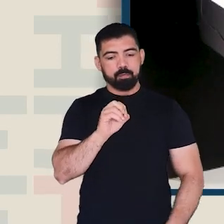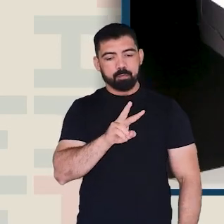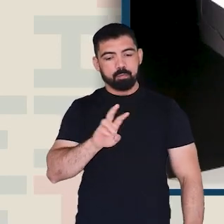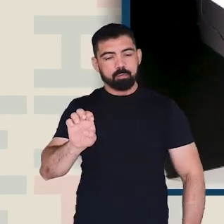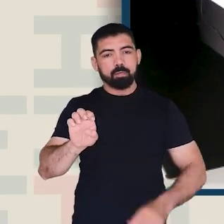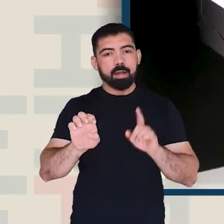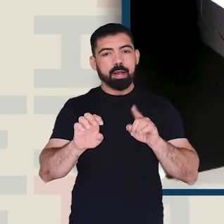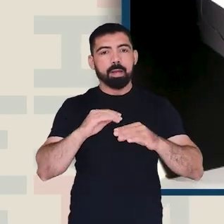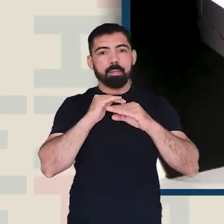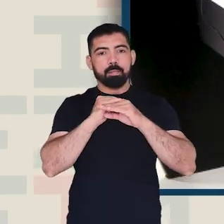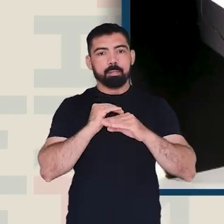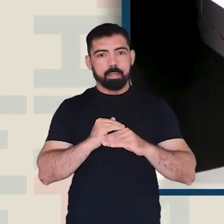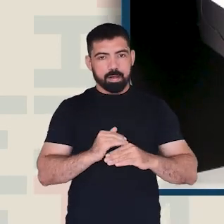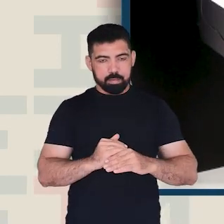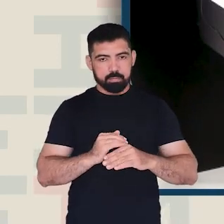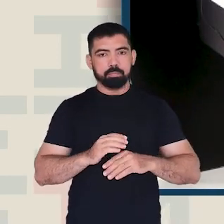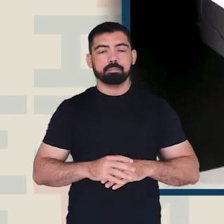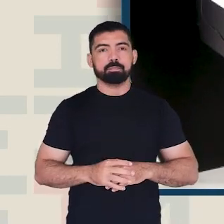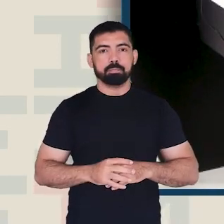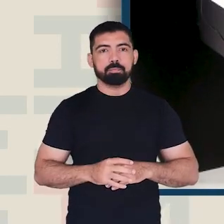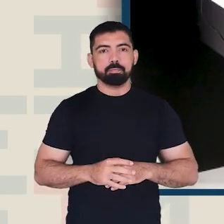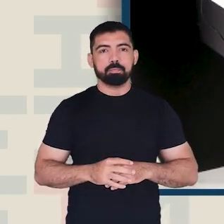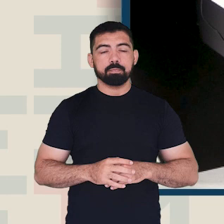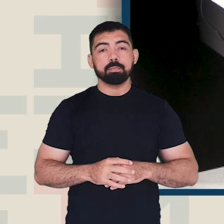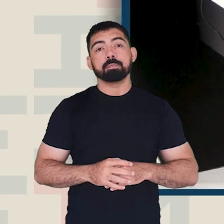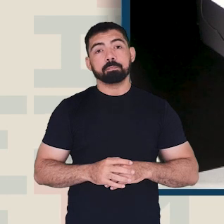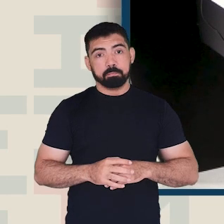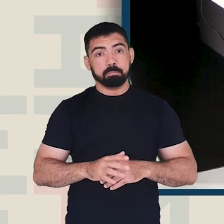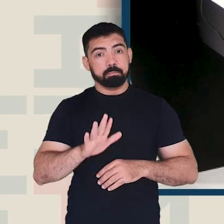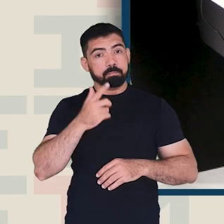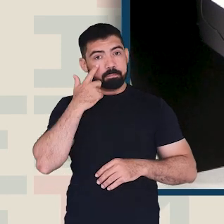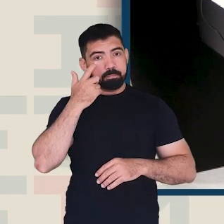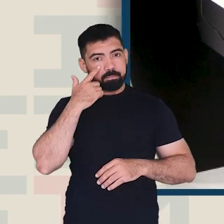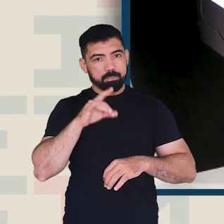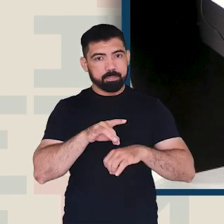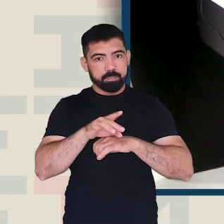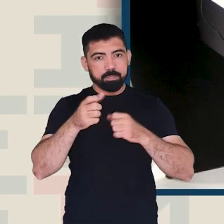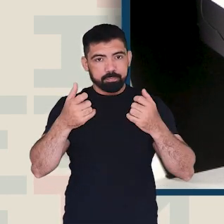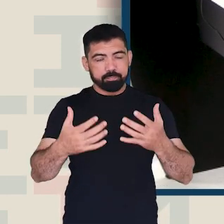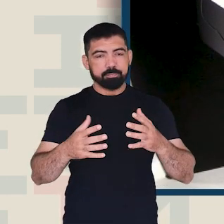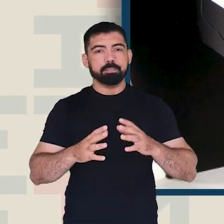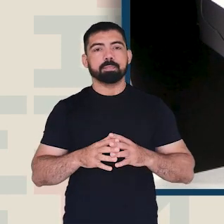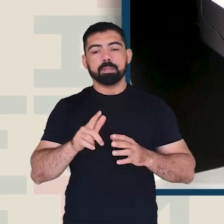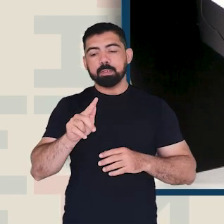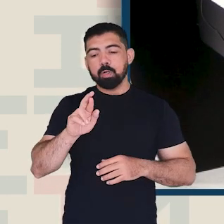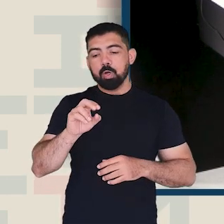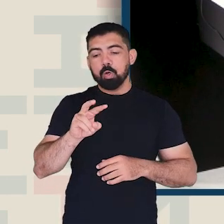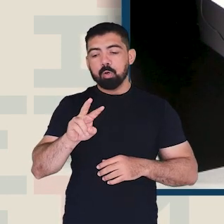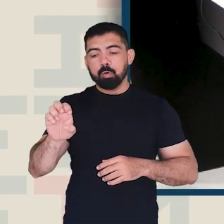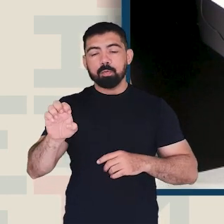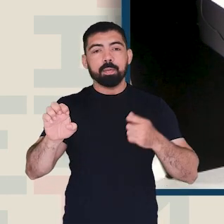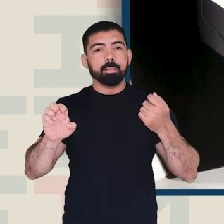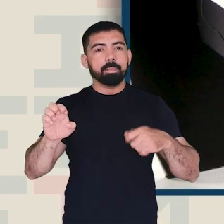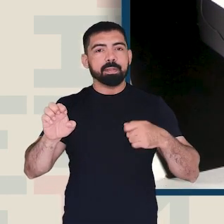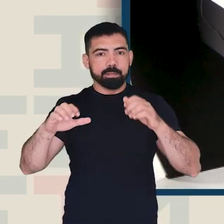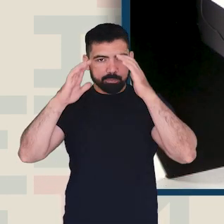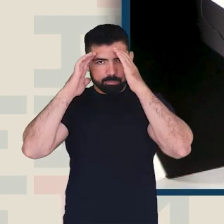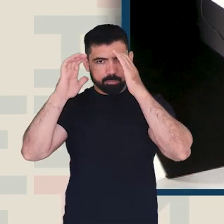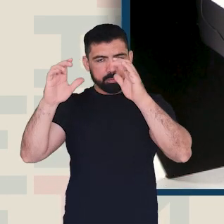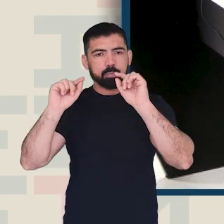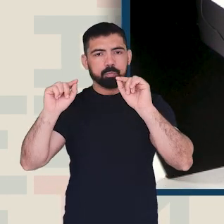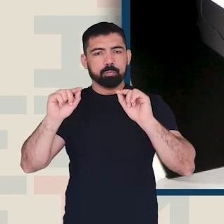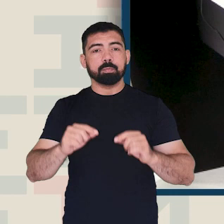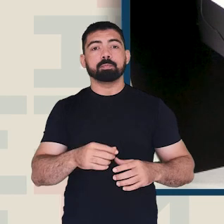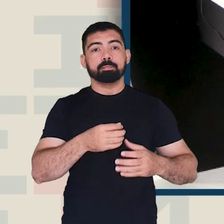um padrão rítmico e melódico. Com as observações. O groove, ele deve obedecer